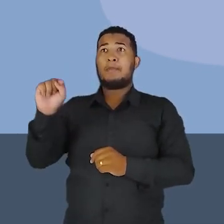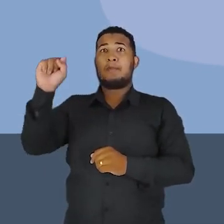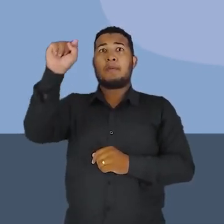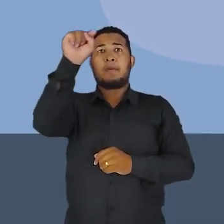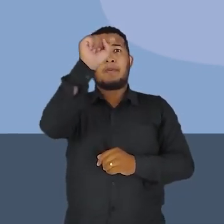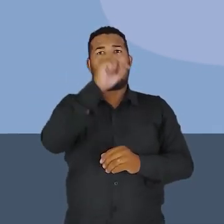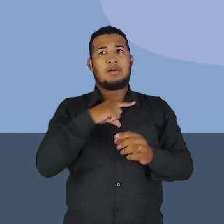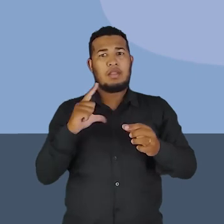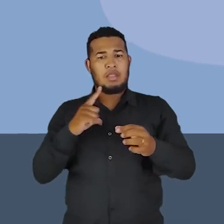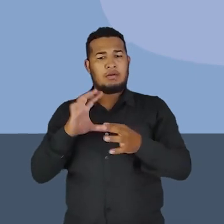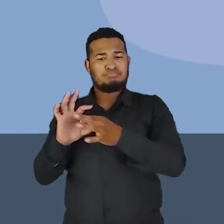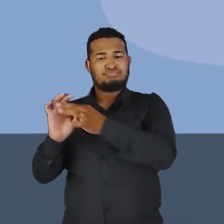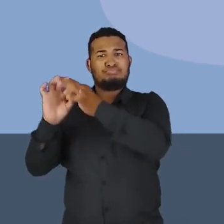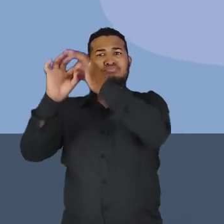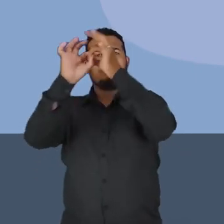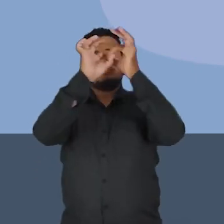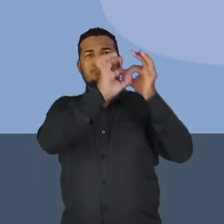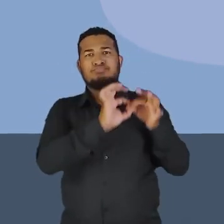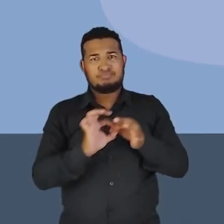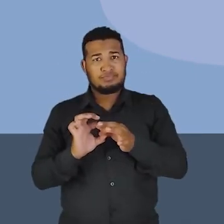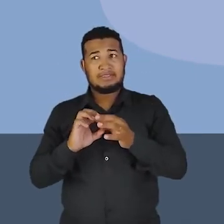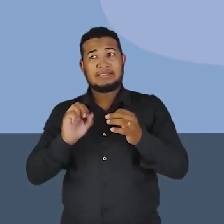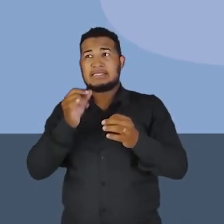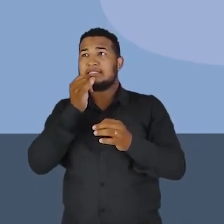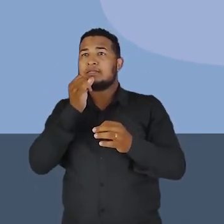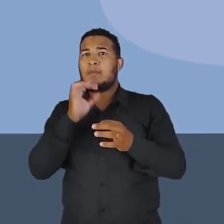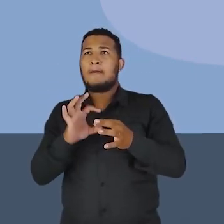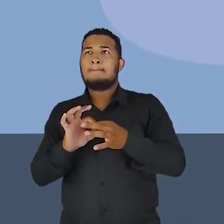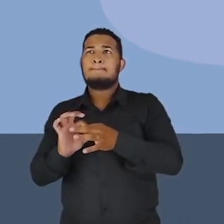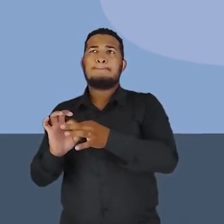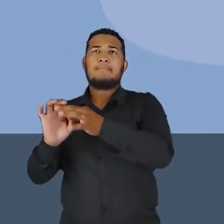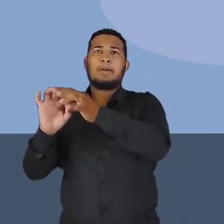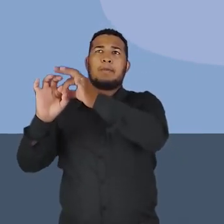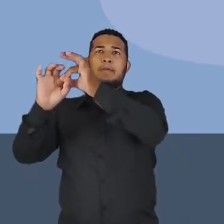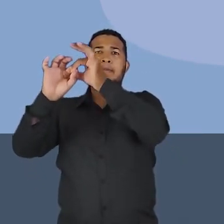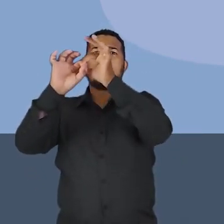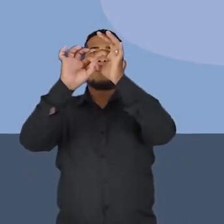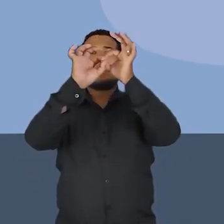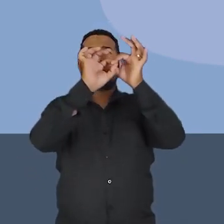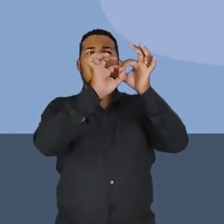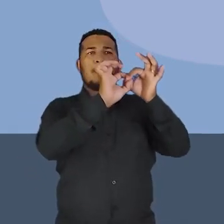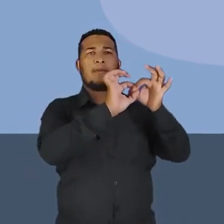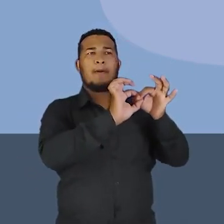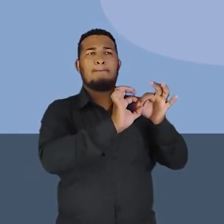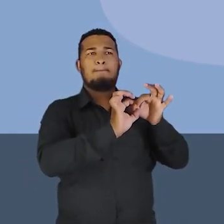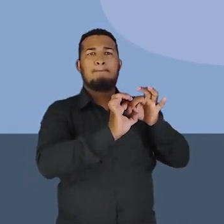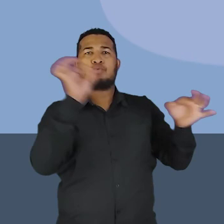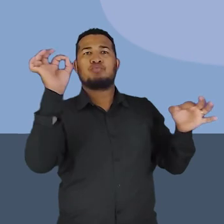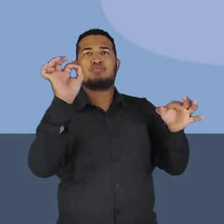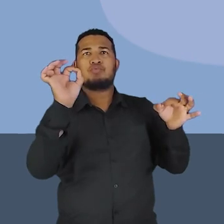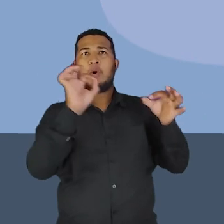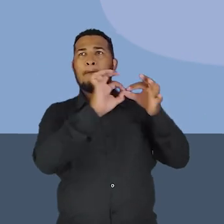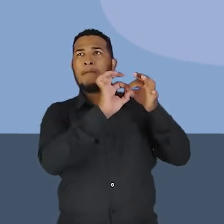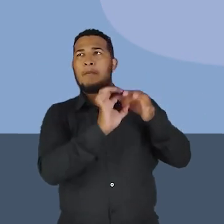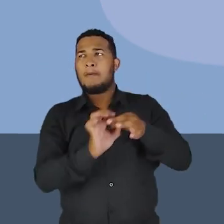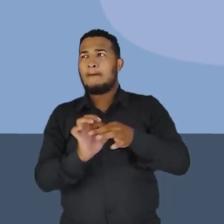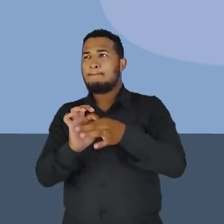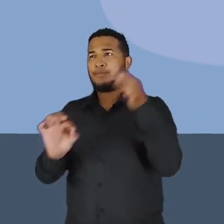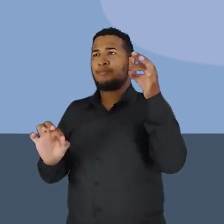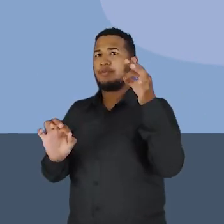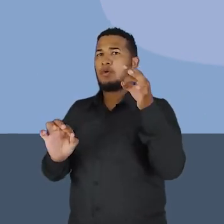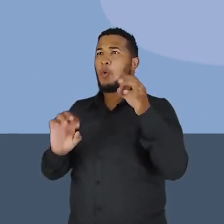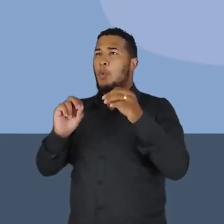bem ligado. Se um desses círculos, dessas entidades, dessas situações que nós vivemos